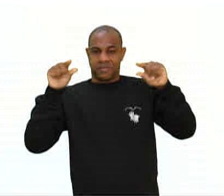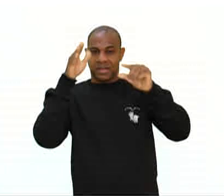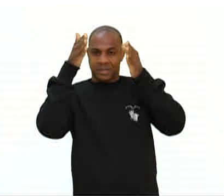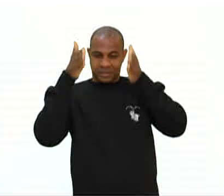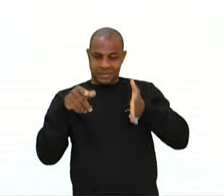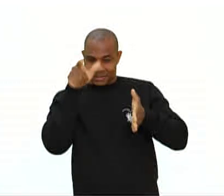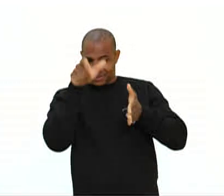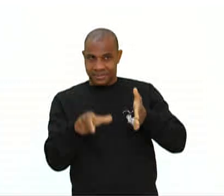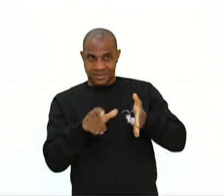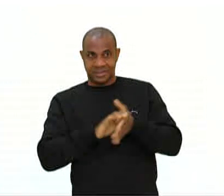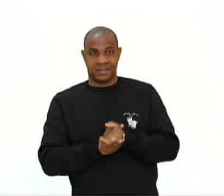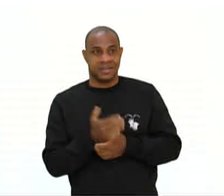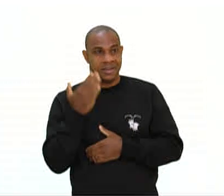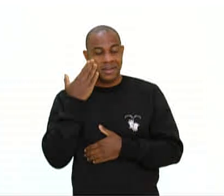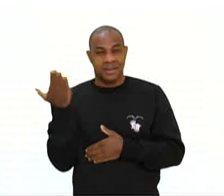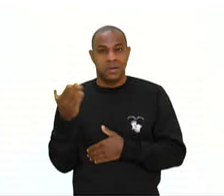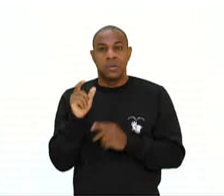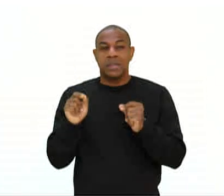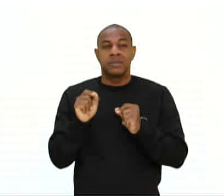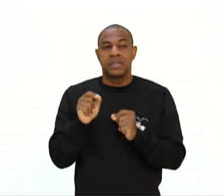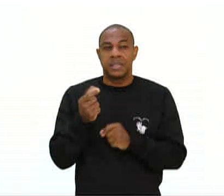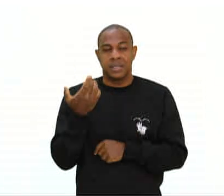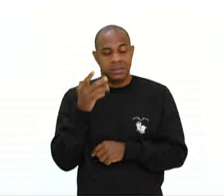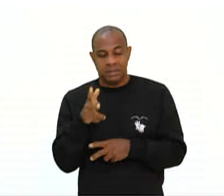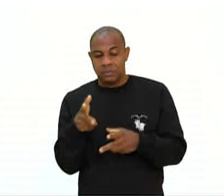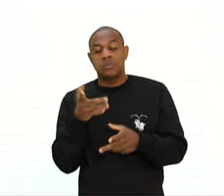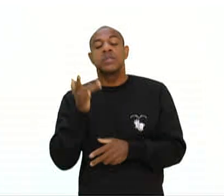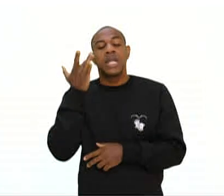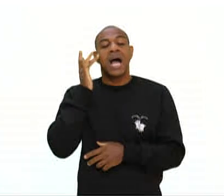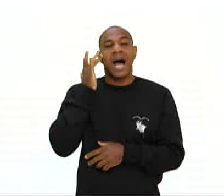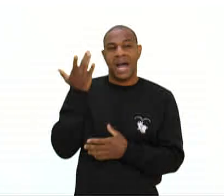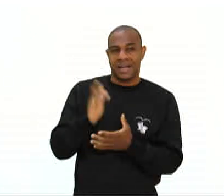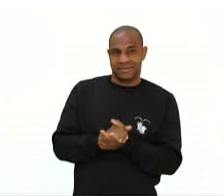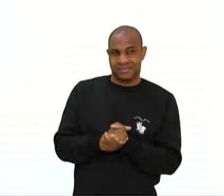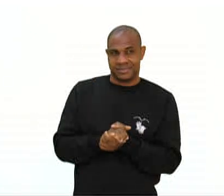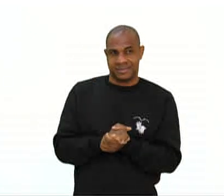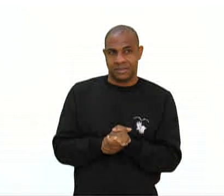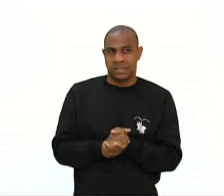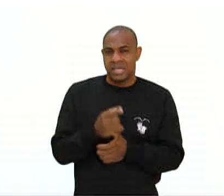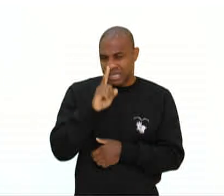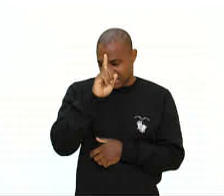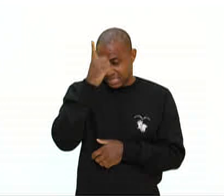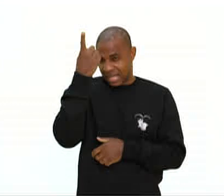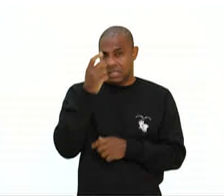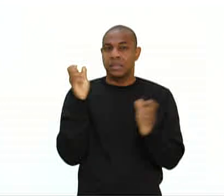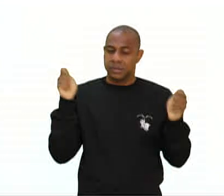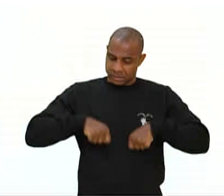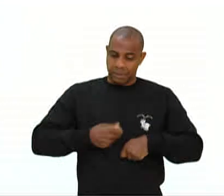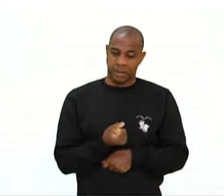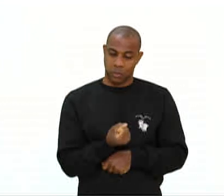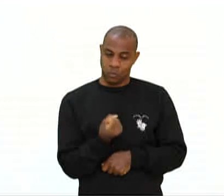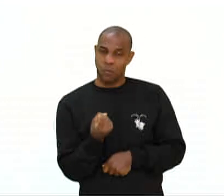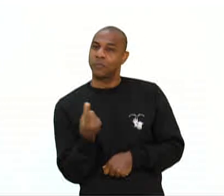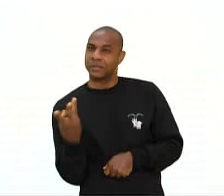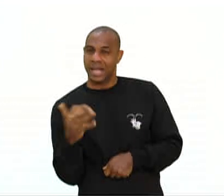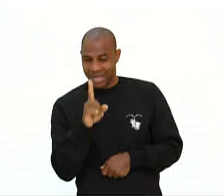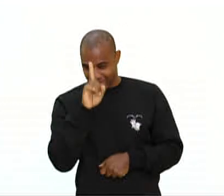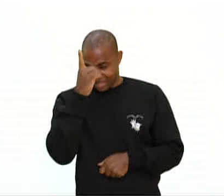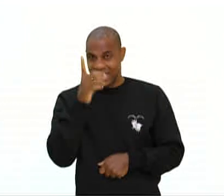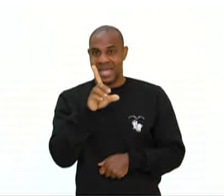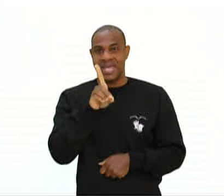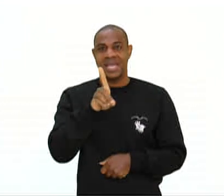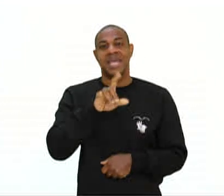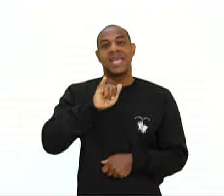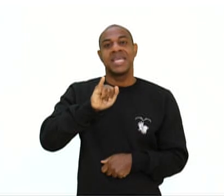para deduzir pela resposta aqui? Você pode contar as ideias, então é substantivo contável. Viu